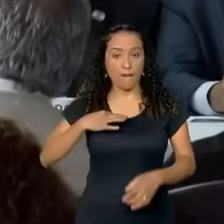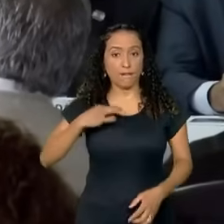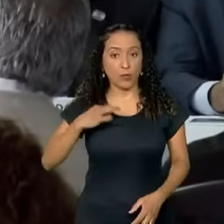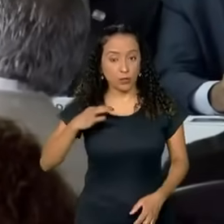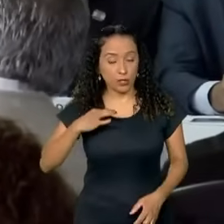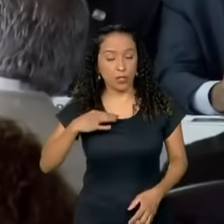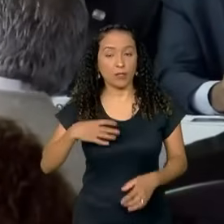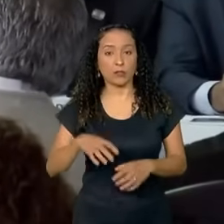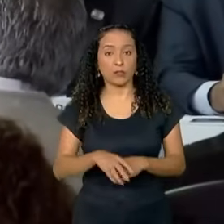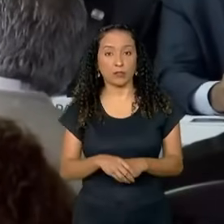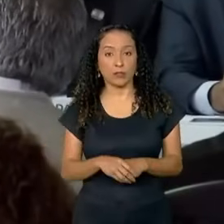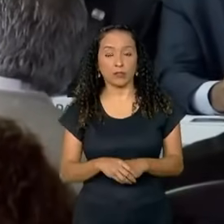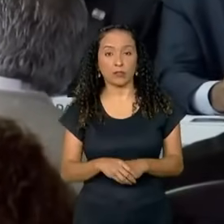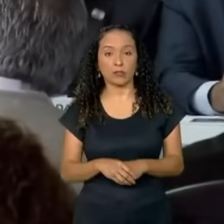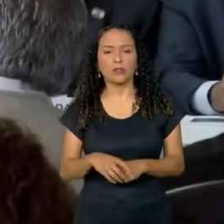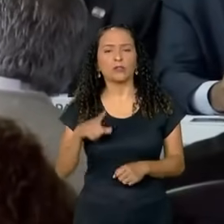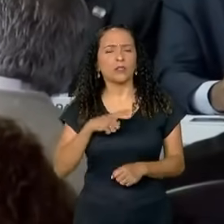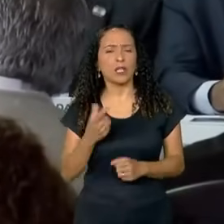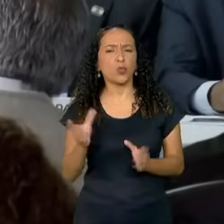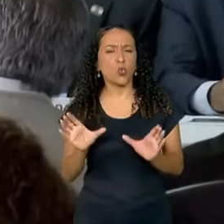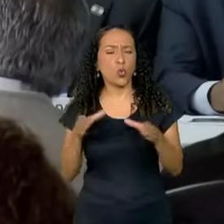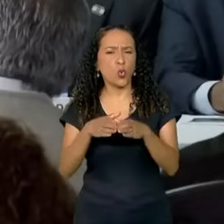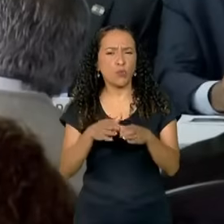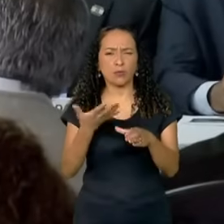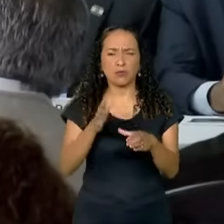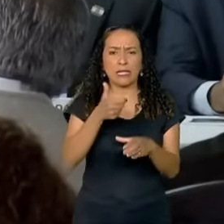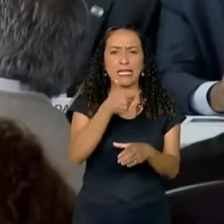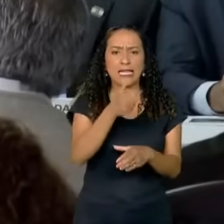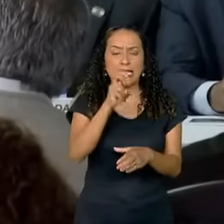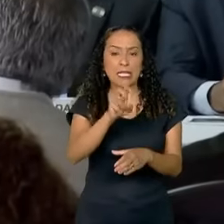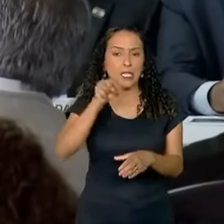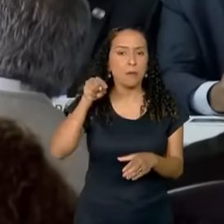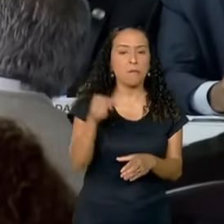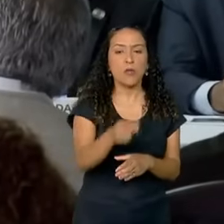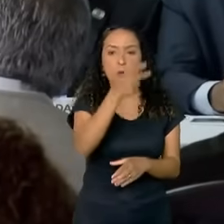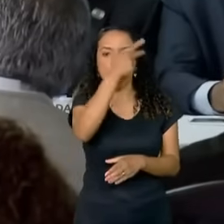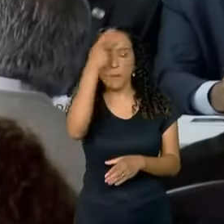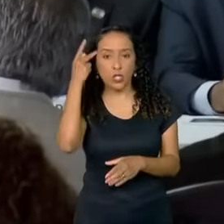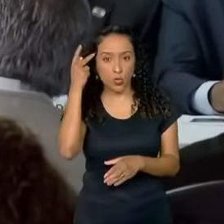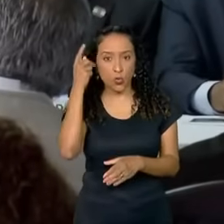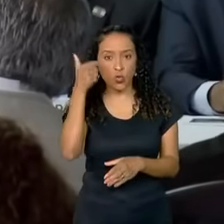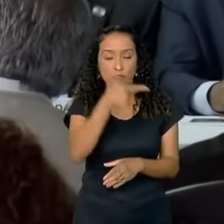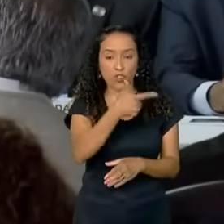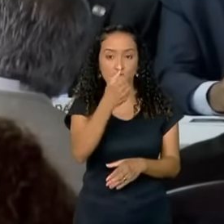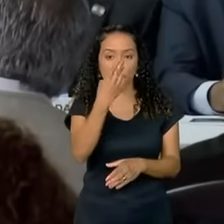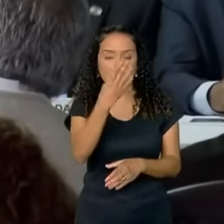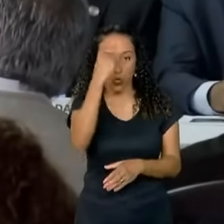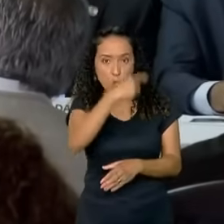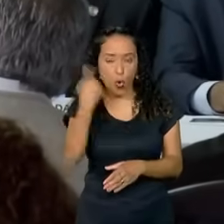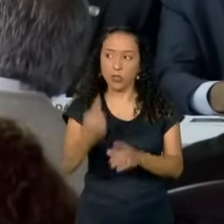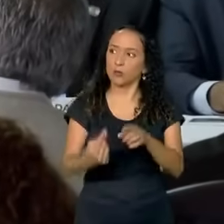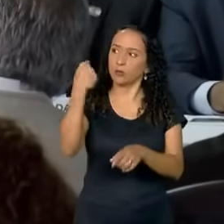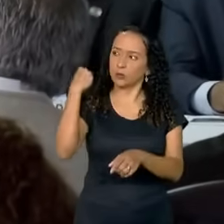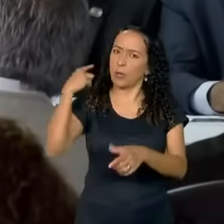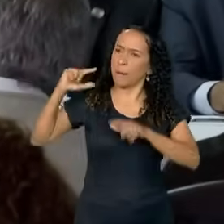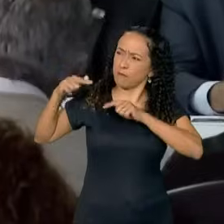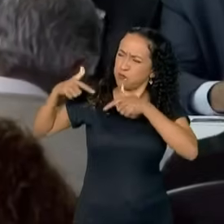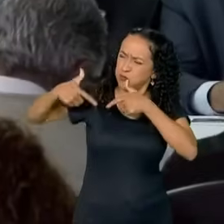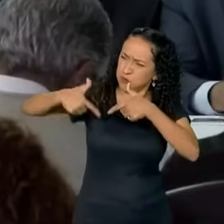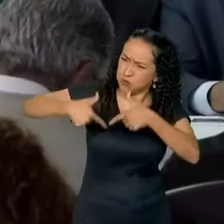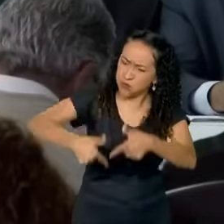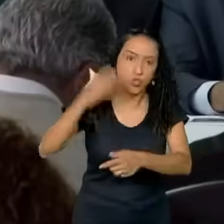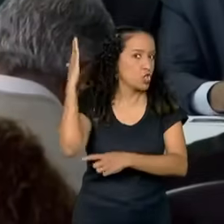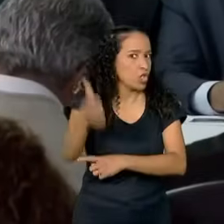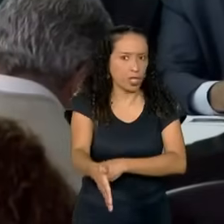voluntários, nós temos aí um grupo de cerca de 15 mil pessoas que nas últimas 24 horas trabalhou de forma ininterrupta, senhor